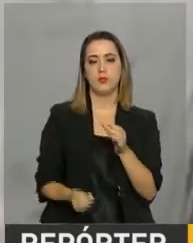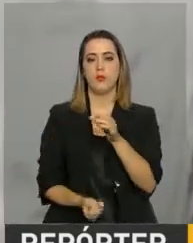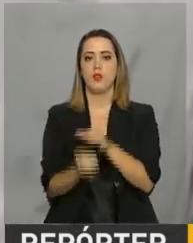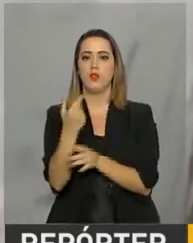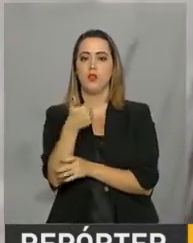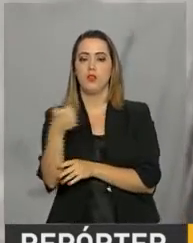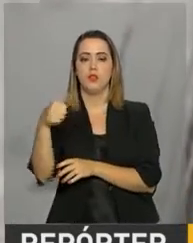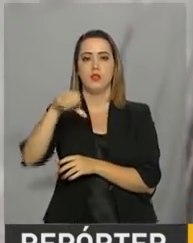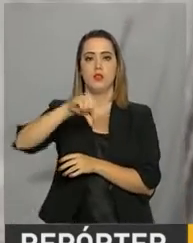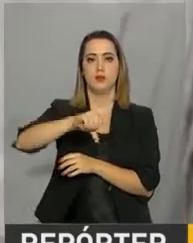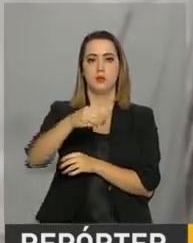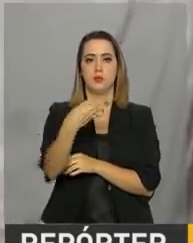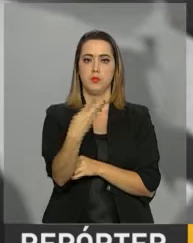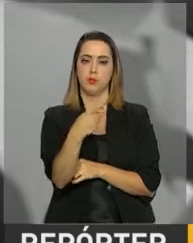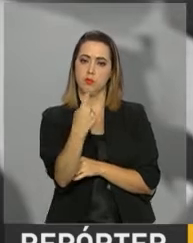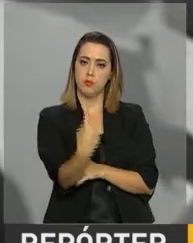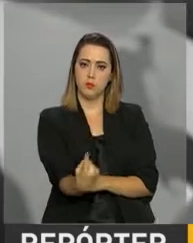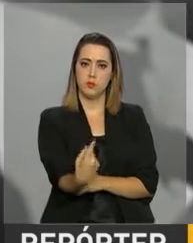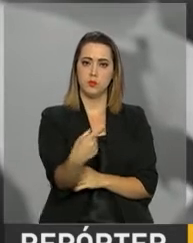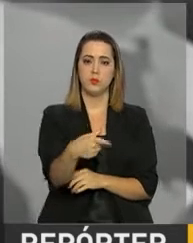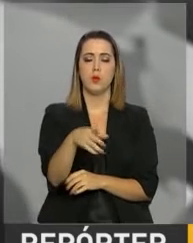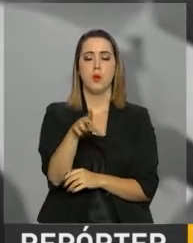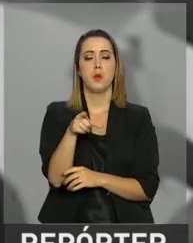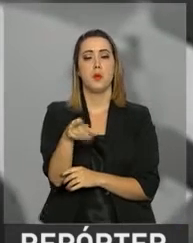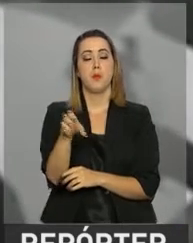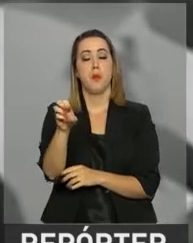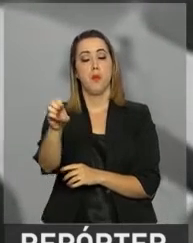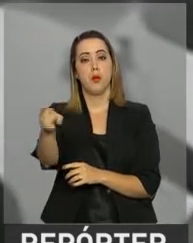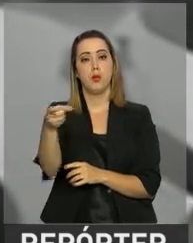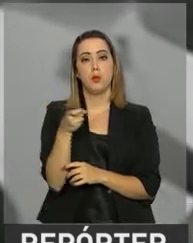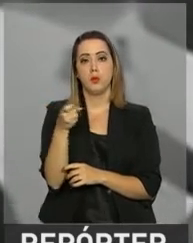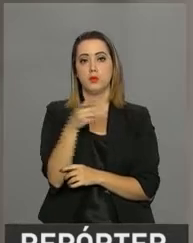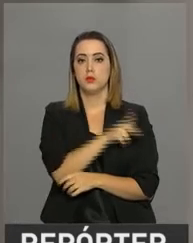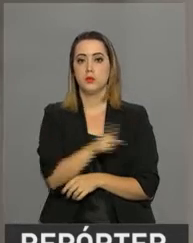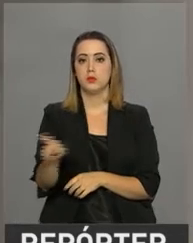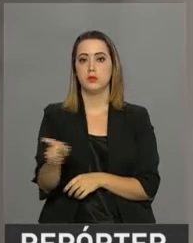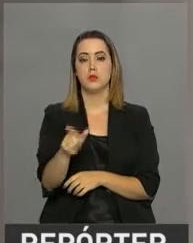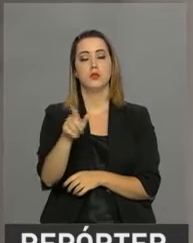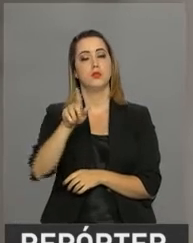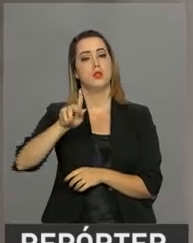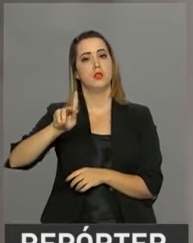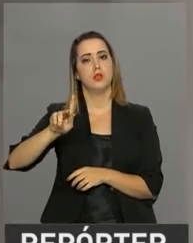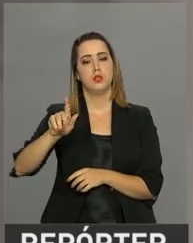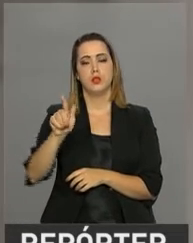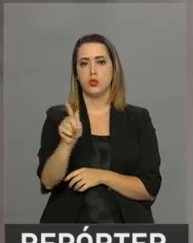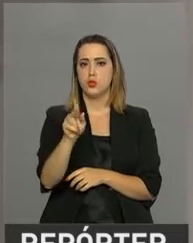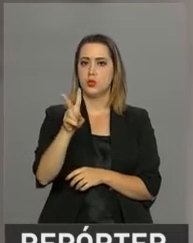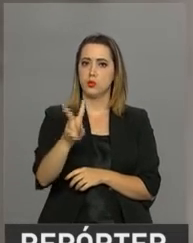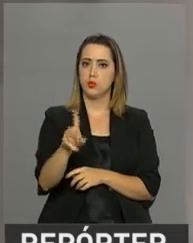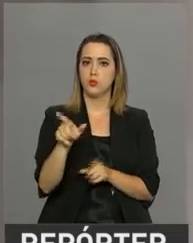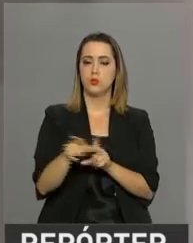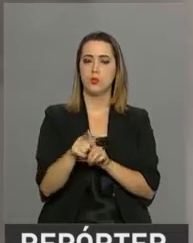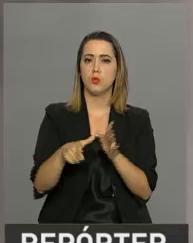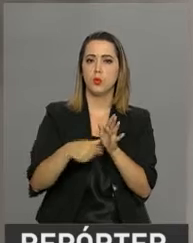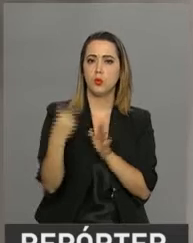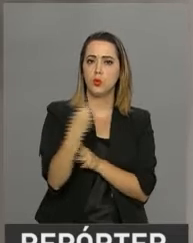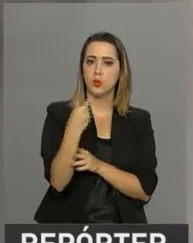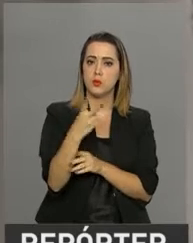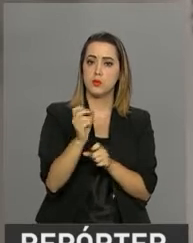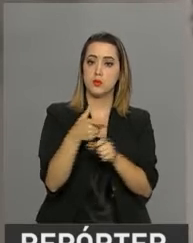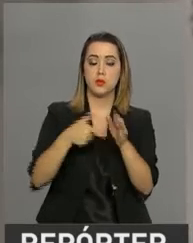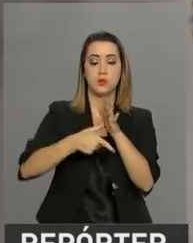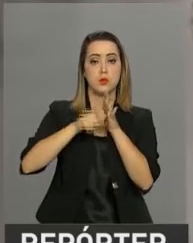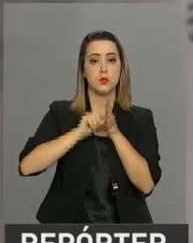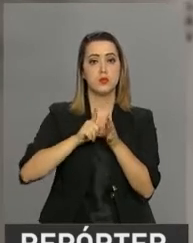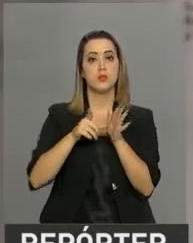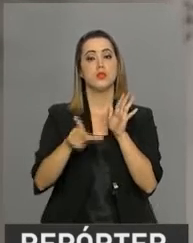em 1941 pelo ex-presidente Getúlio Vargas, 2 anos antes da promulgação da CLT, a consolidação